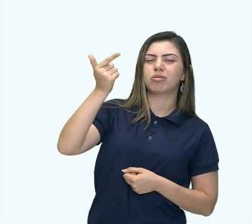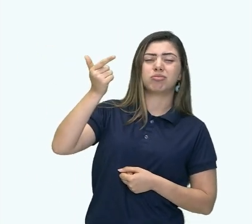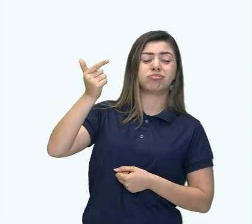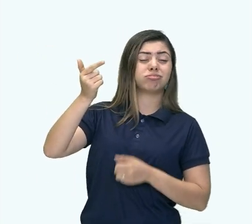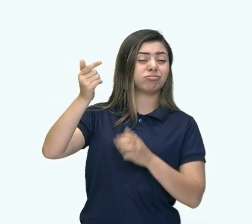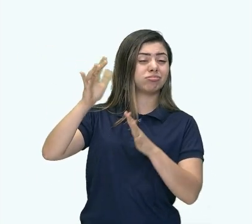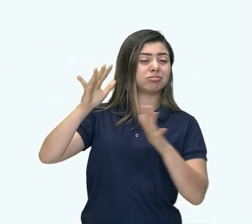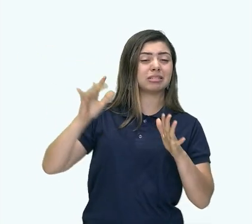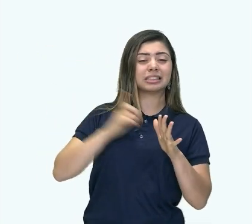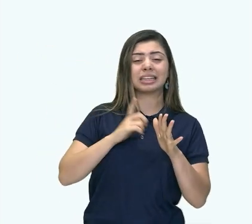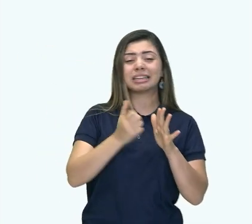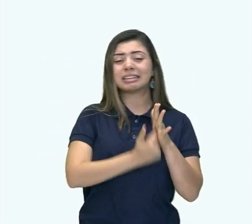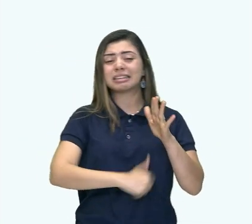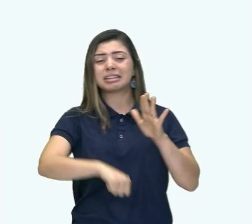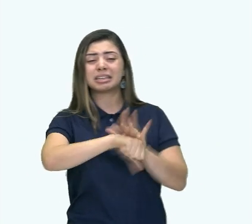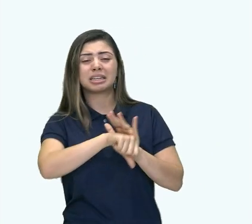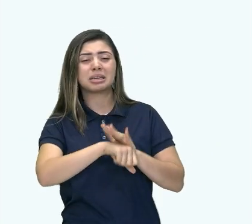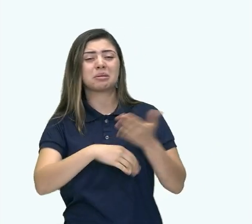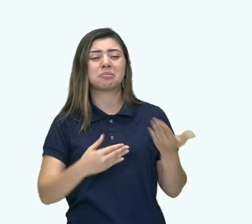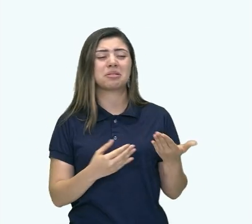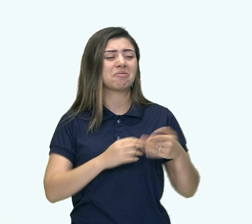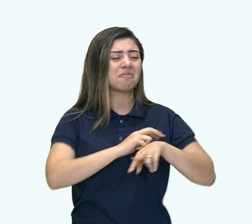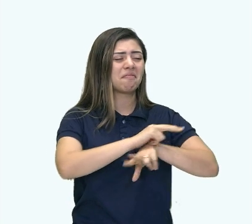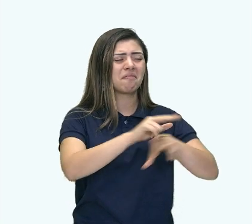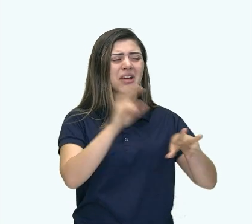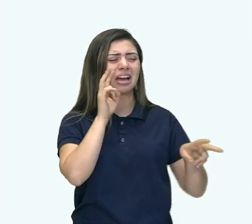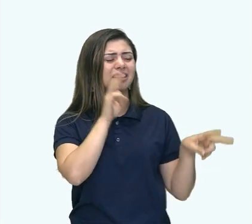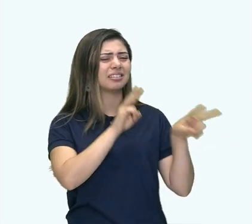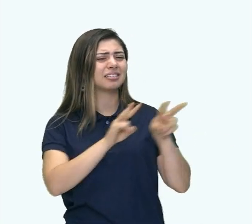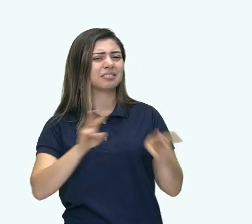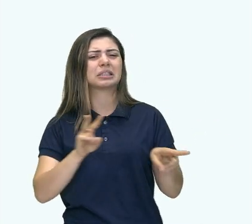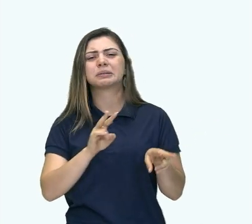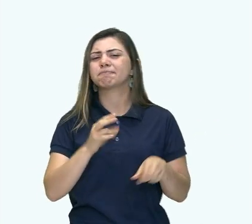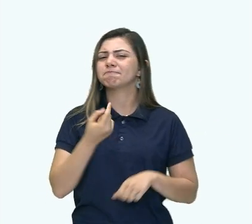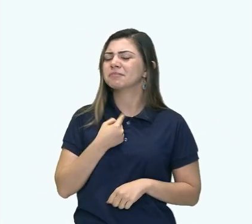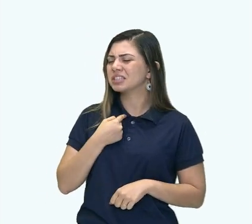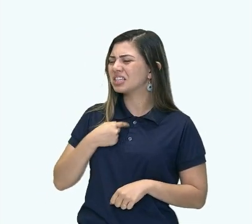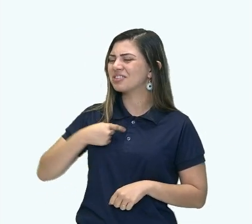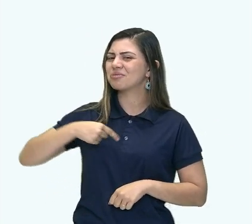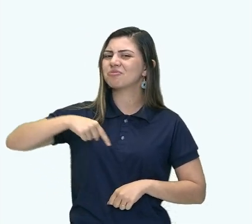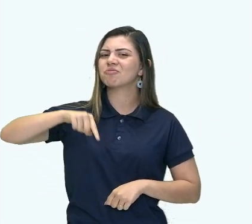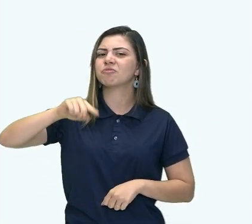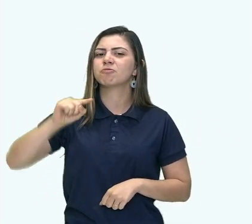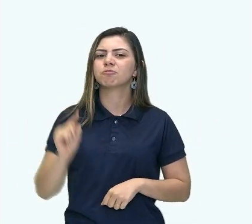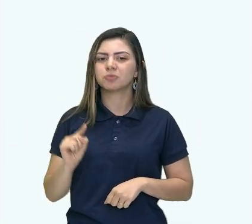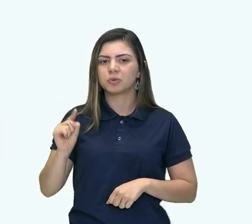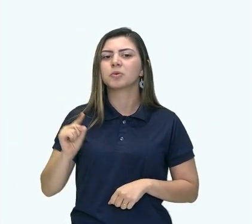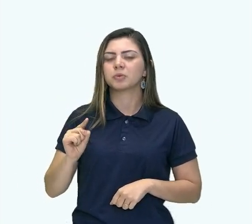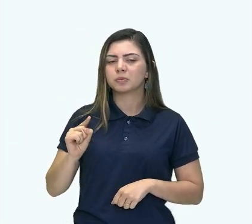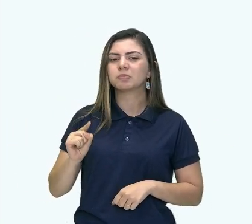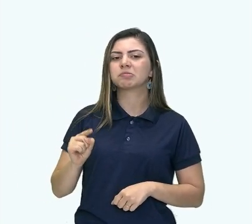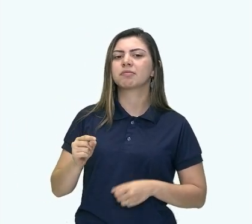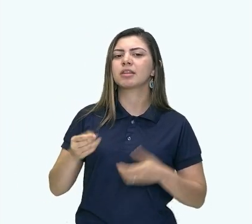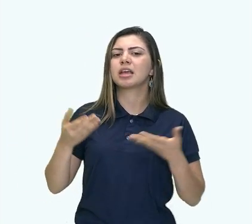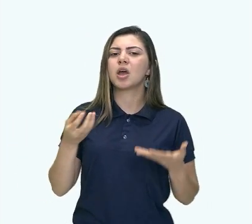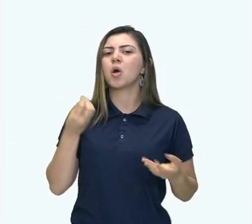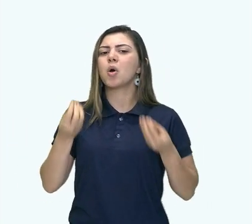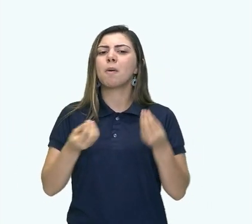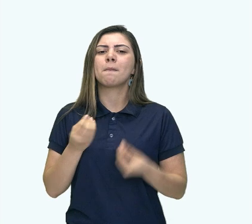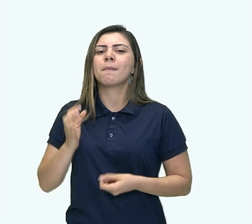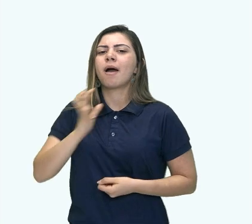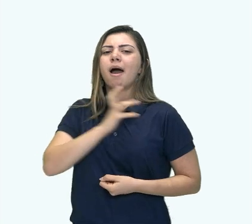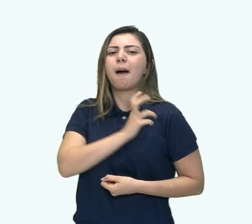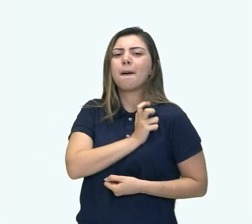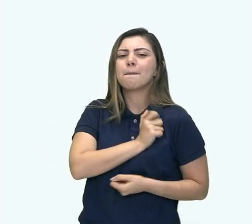guerrilhas e cardinales bonitas. Eu vou em caras de presidente, em grandes beijos de